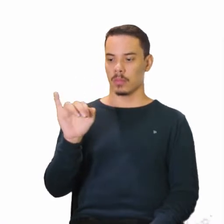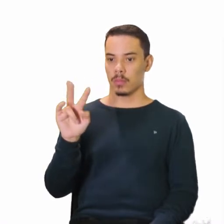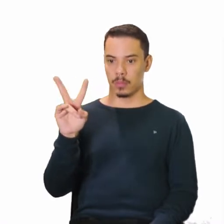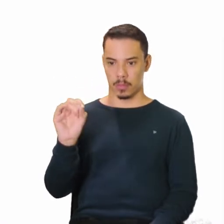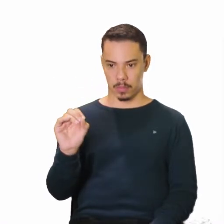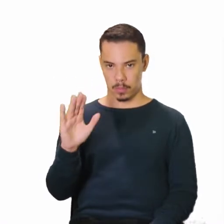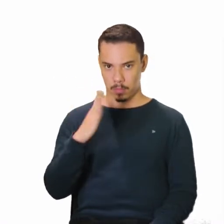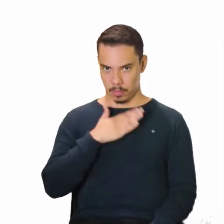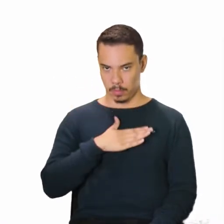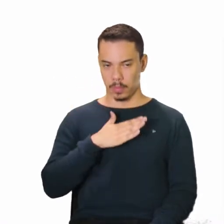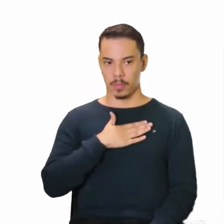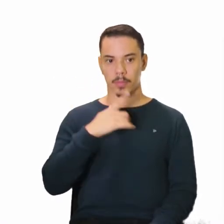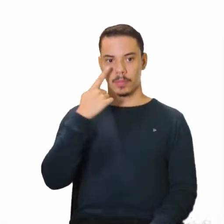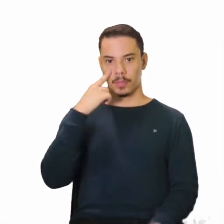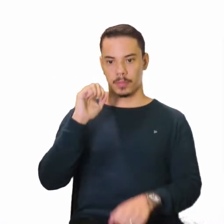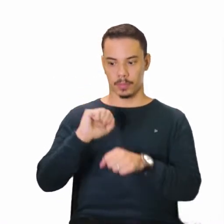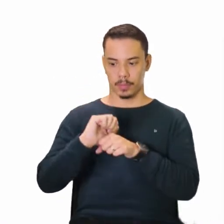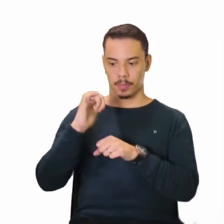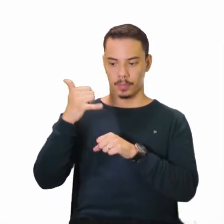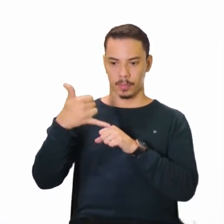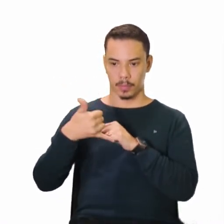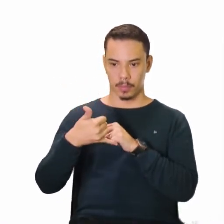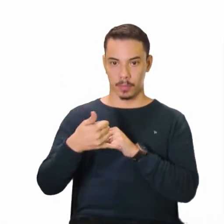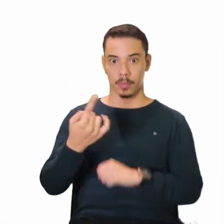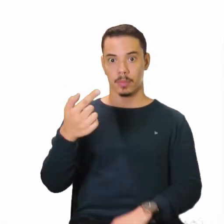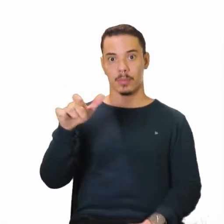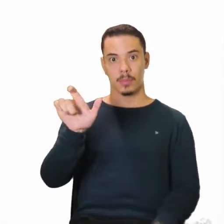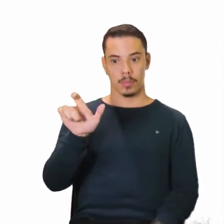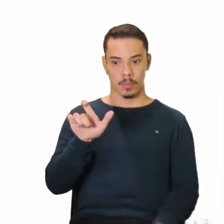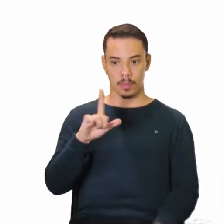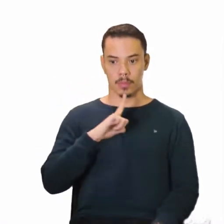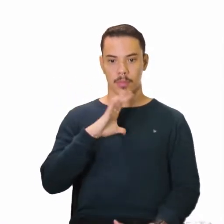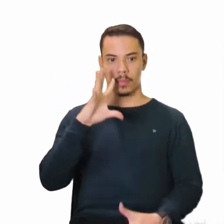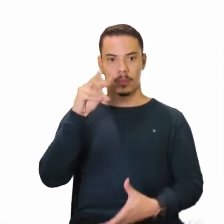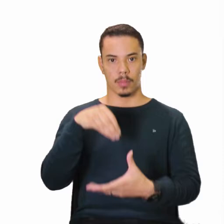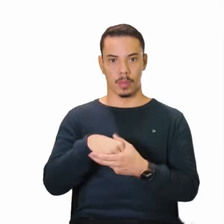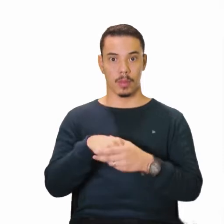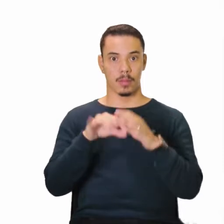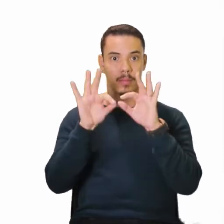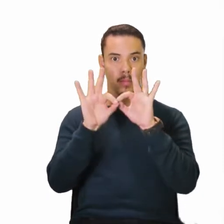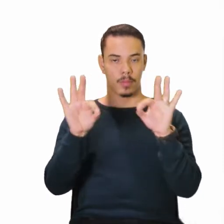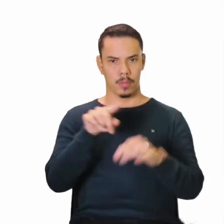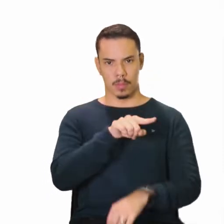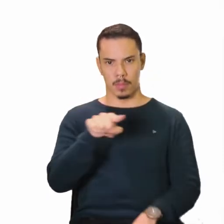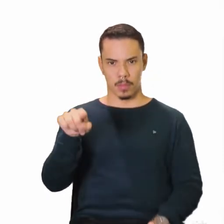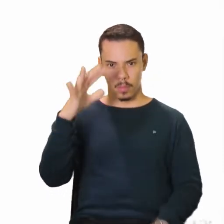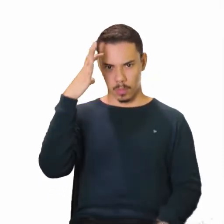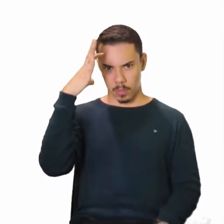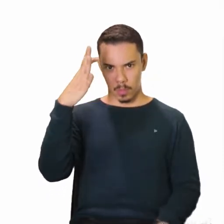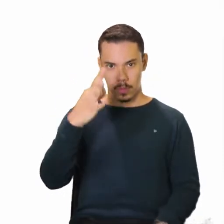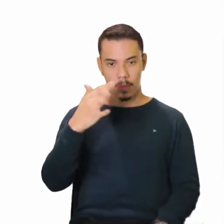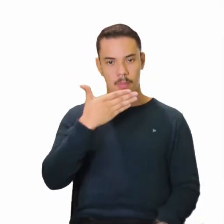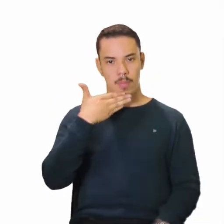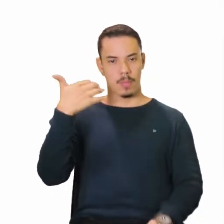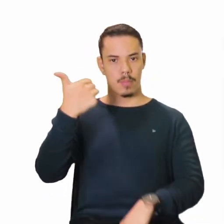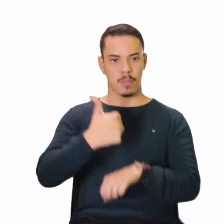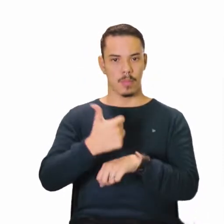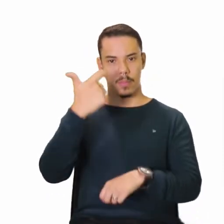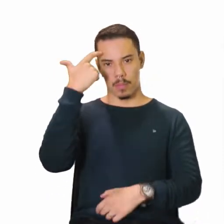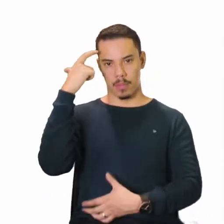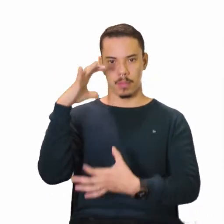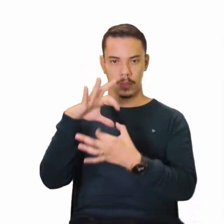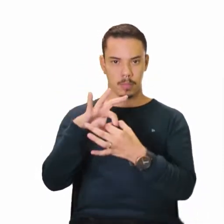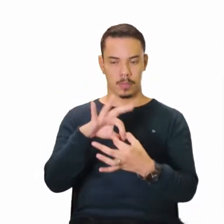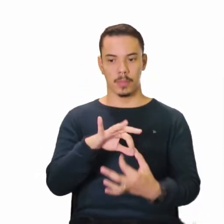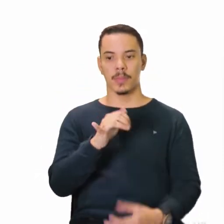certo? Então, o adjetivo, uma palavra dentro já de uma oração para você compreender um contexto. Por